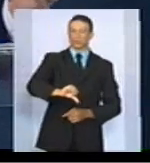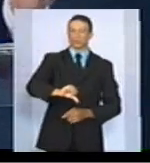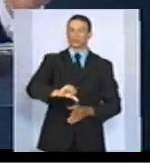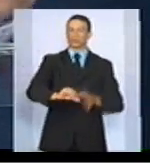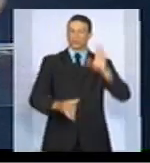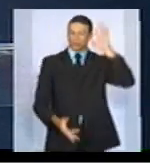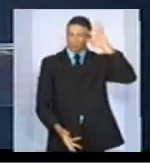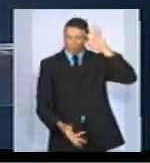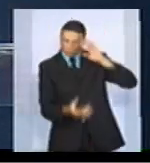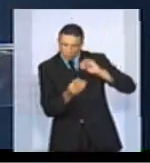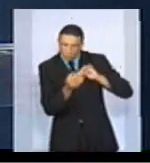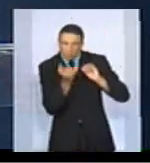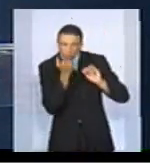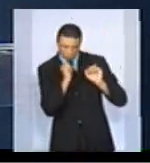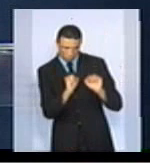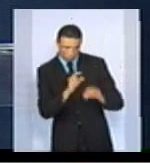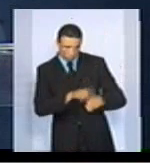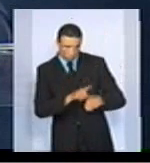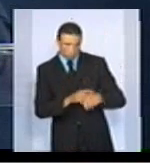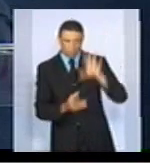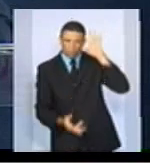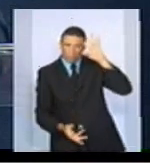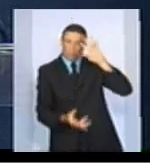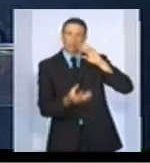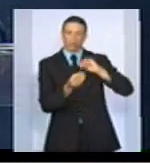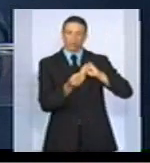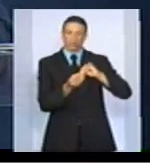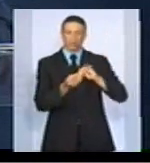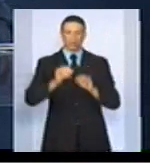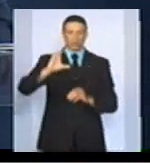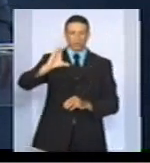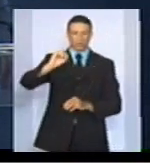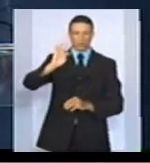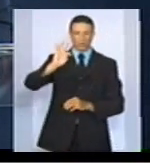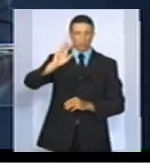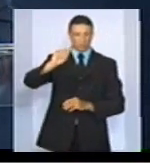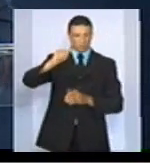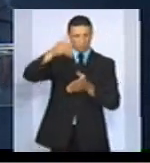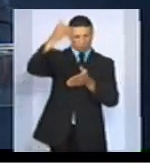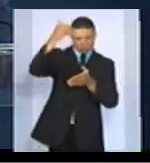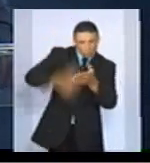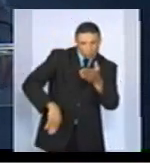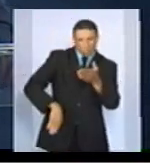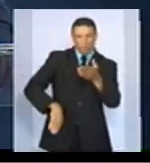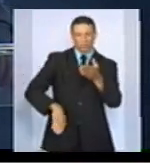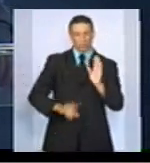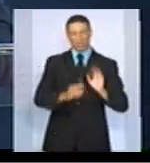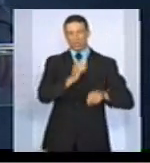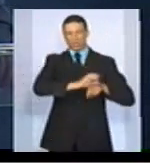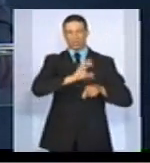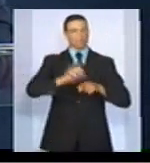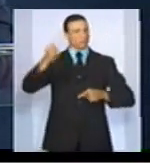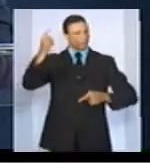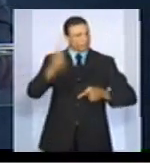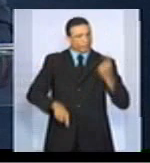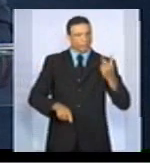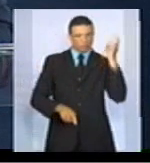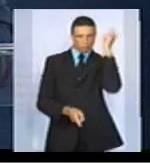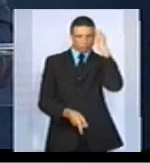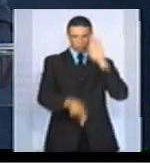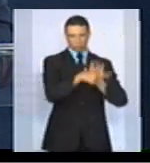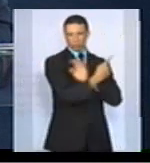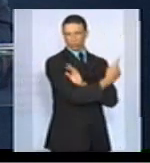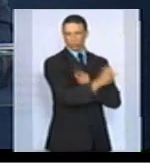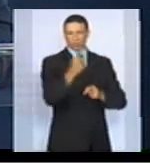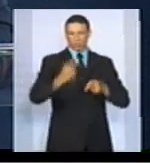sou permitir ler a conclusão Nossa é que as cotas do canal resulta em uma violação direito intelectuais invade a concepção